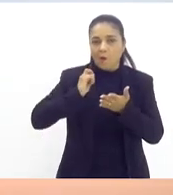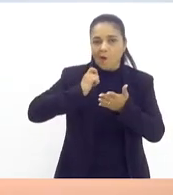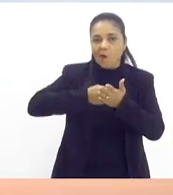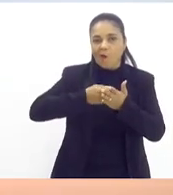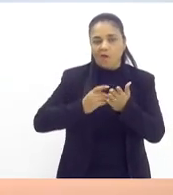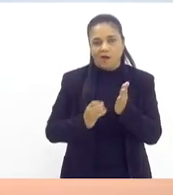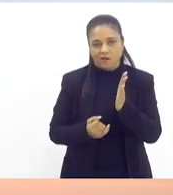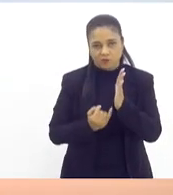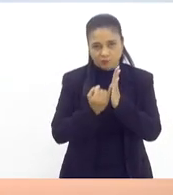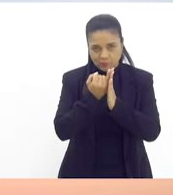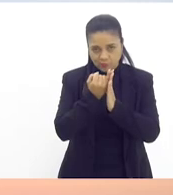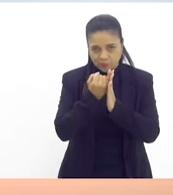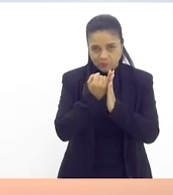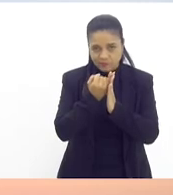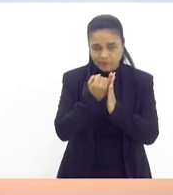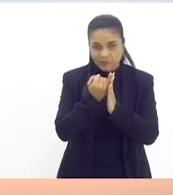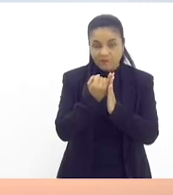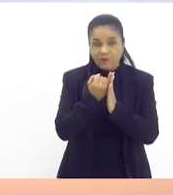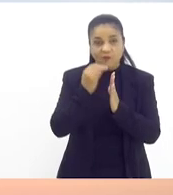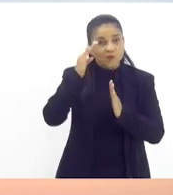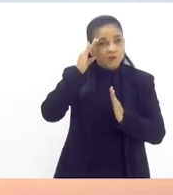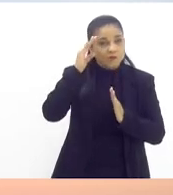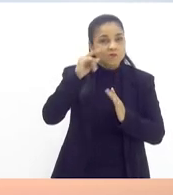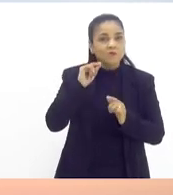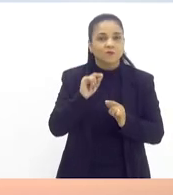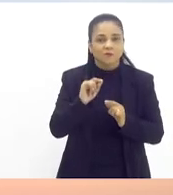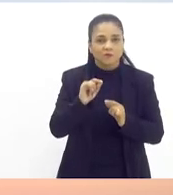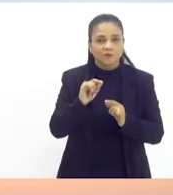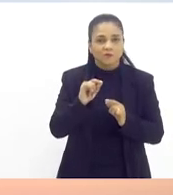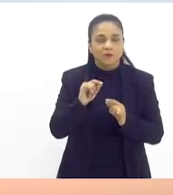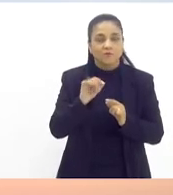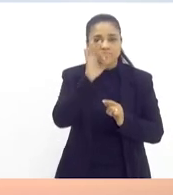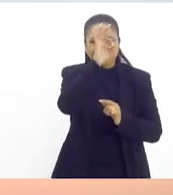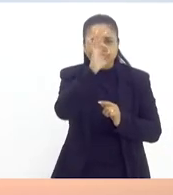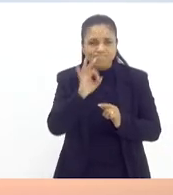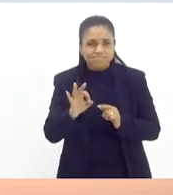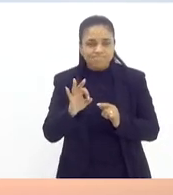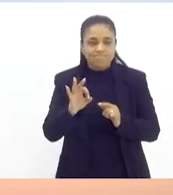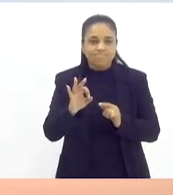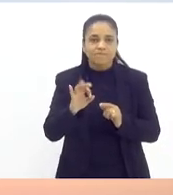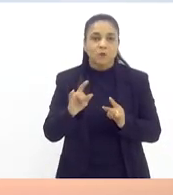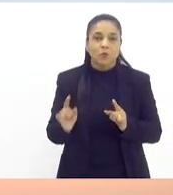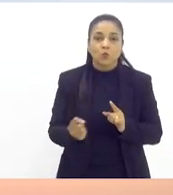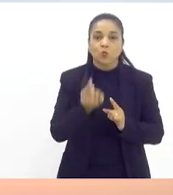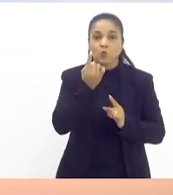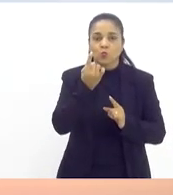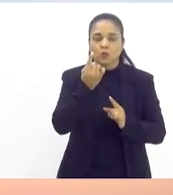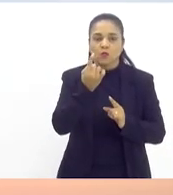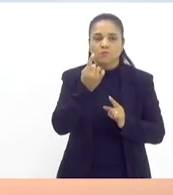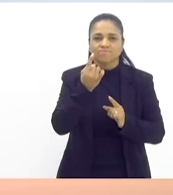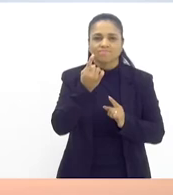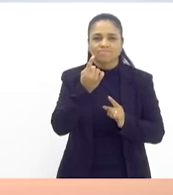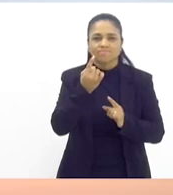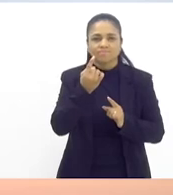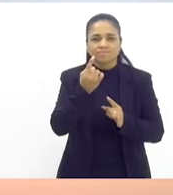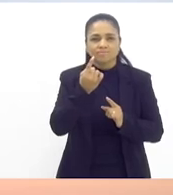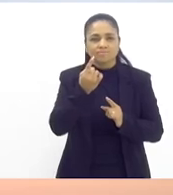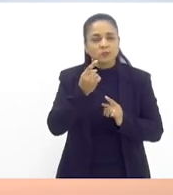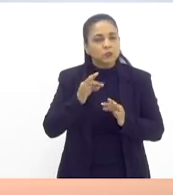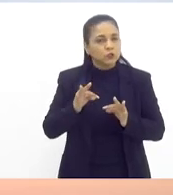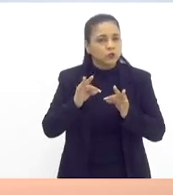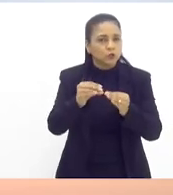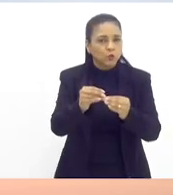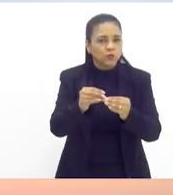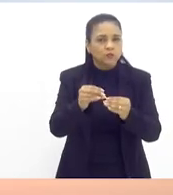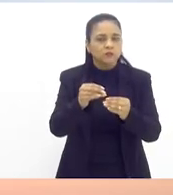imposto. O princípio é ter uma única alíquota com poucas exceções. Uma única alíquota que se ensine todas